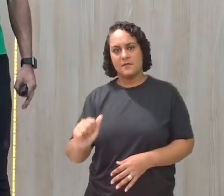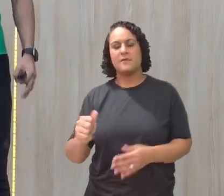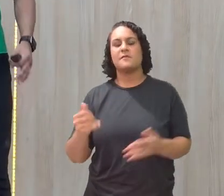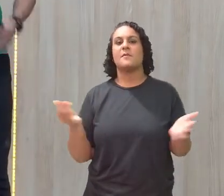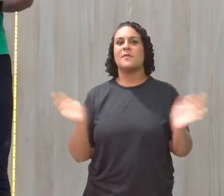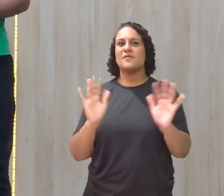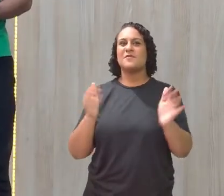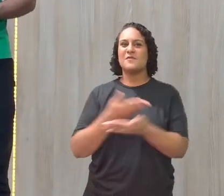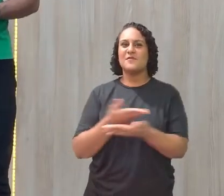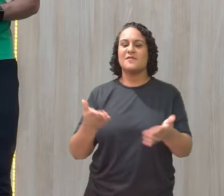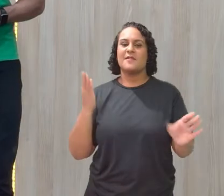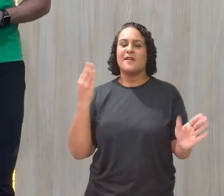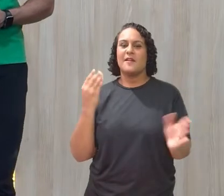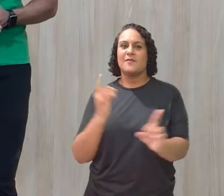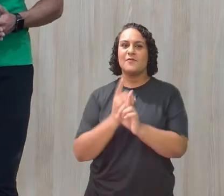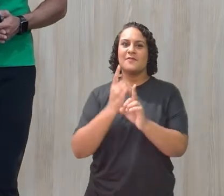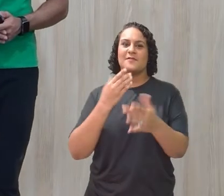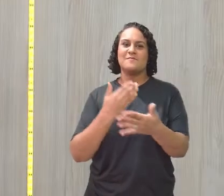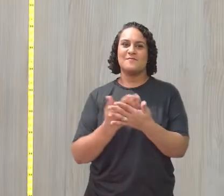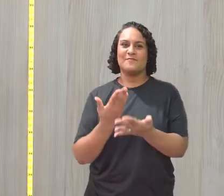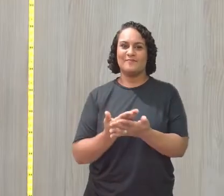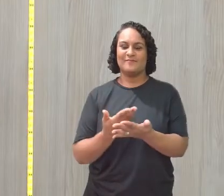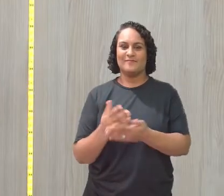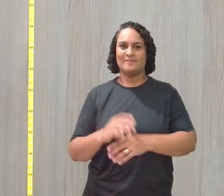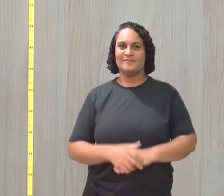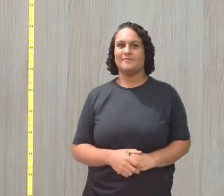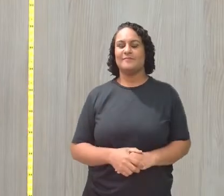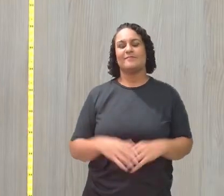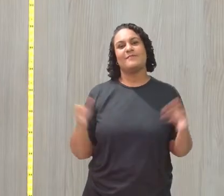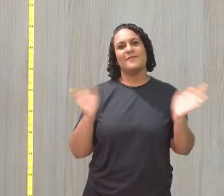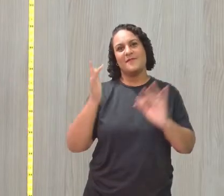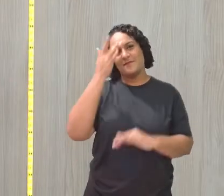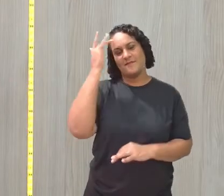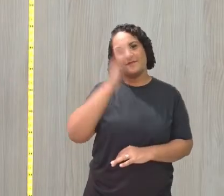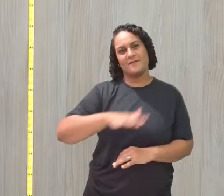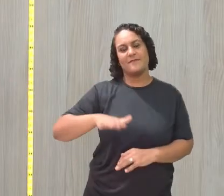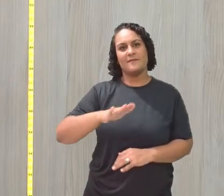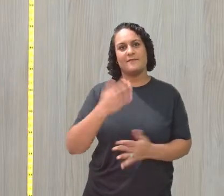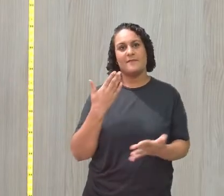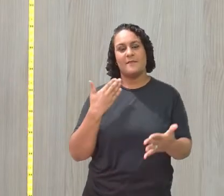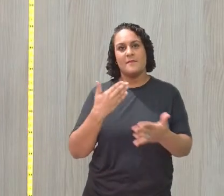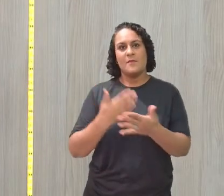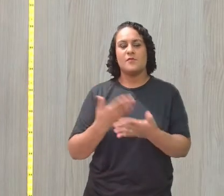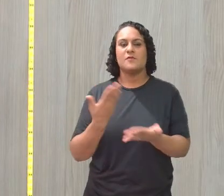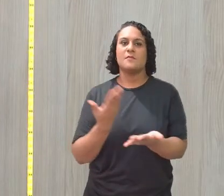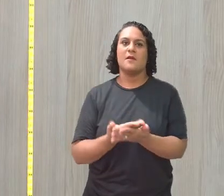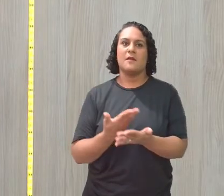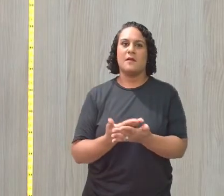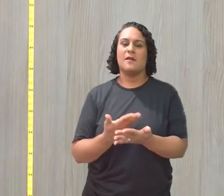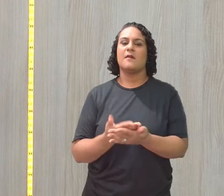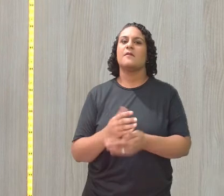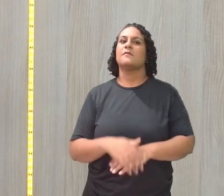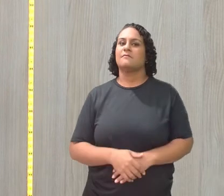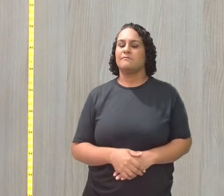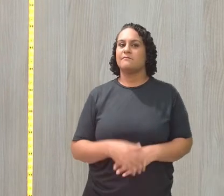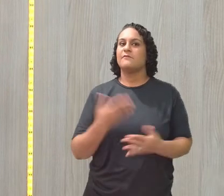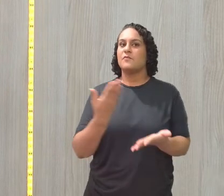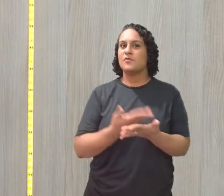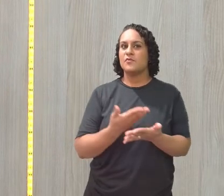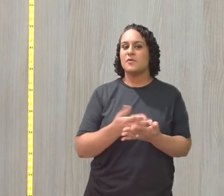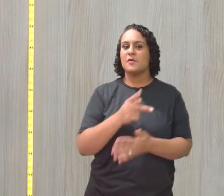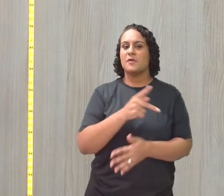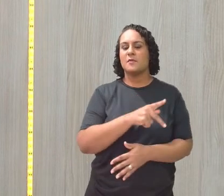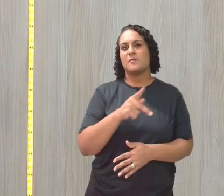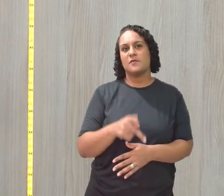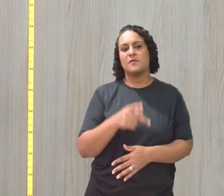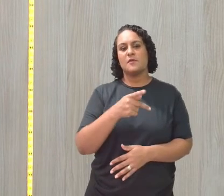vocês e a gente se encontrar na próxima aula. Tchau, pessoal. A próxima aula nós vamos ver aí, como o professor Pedro